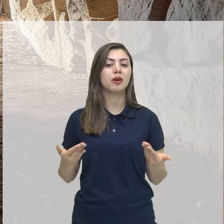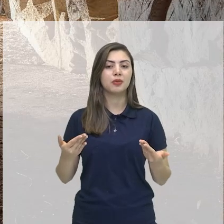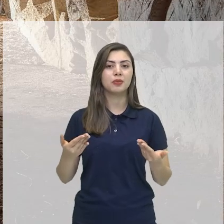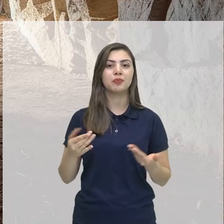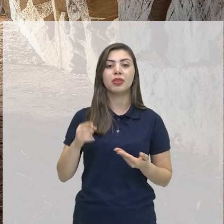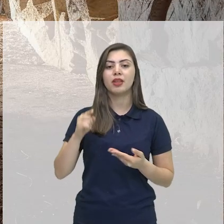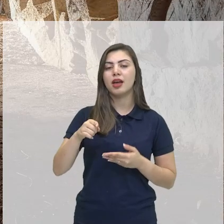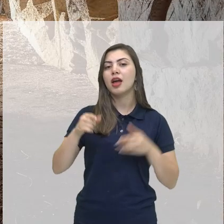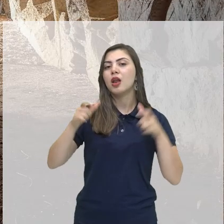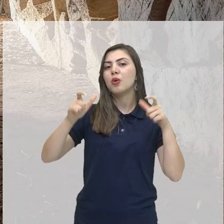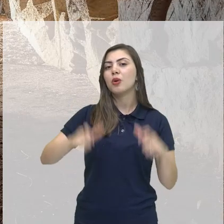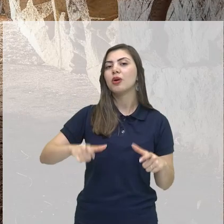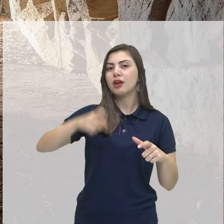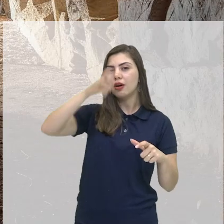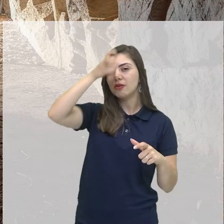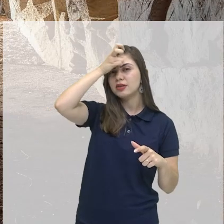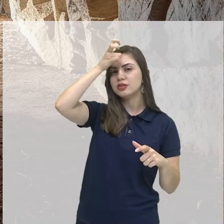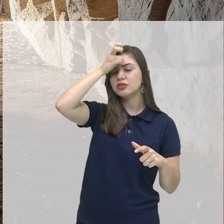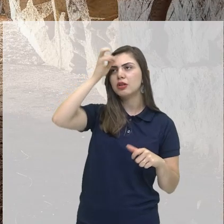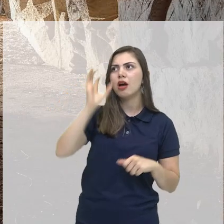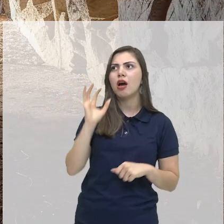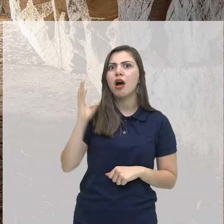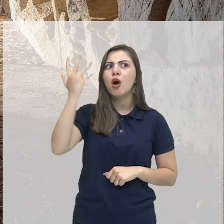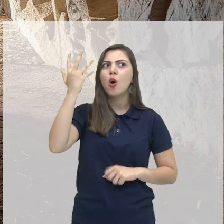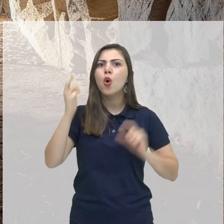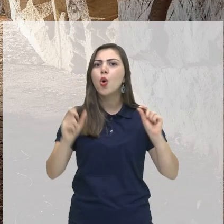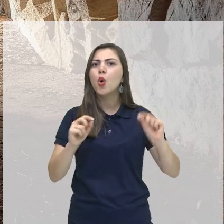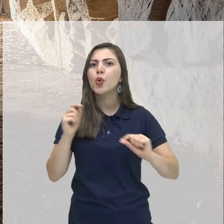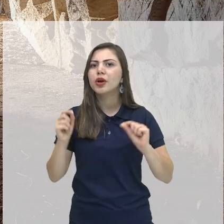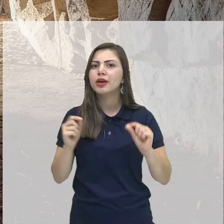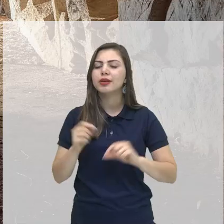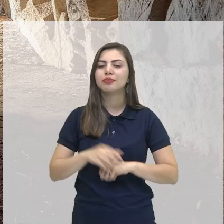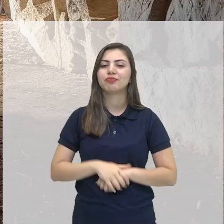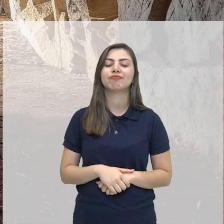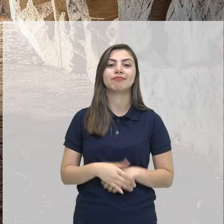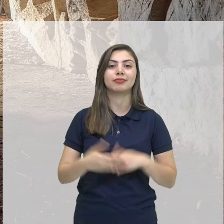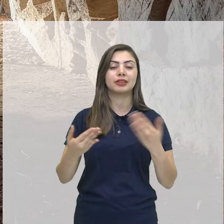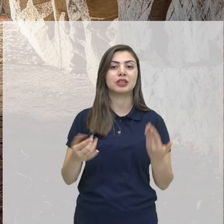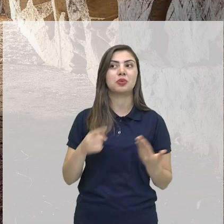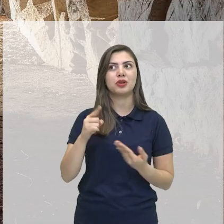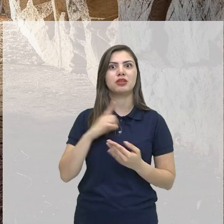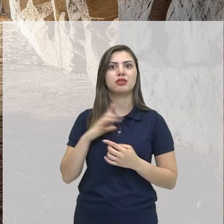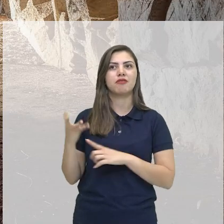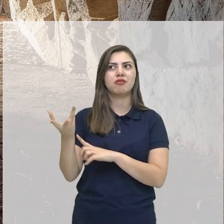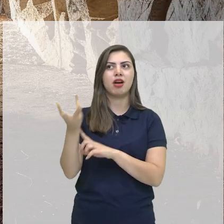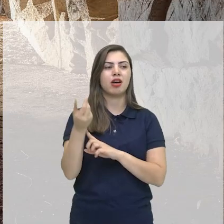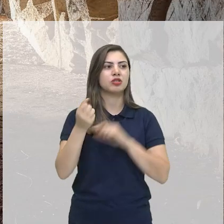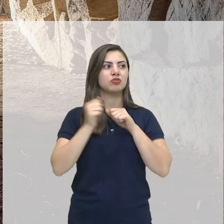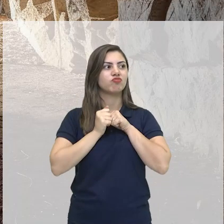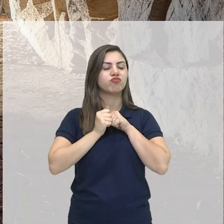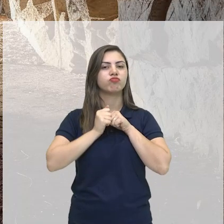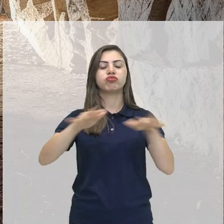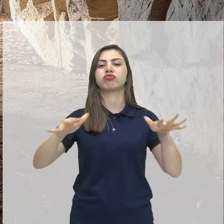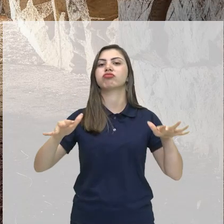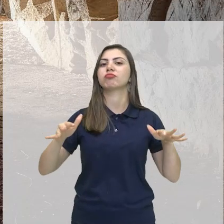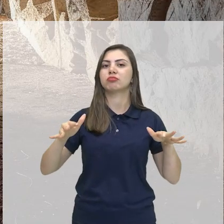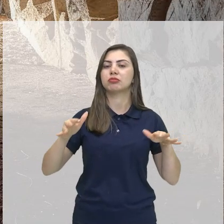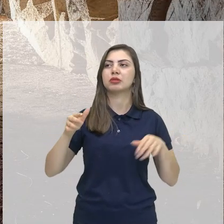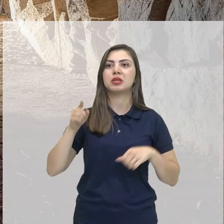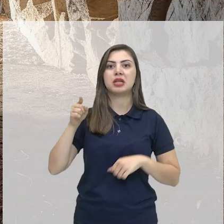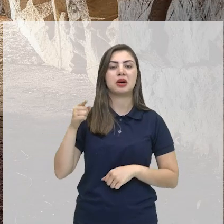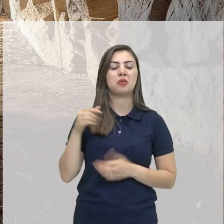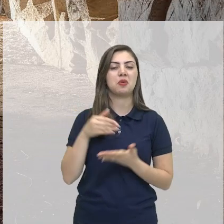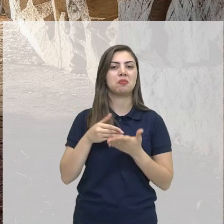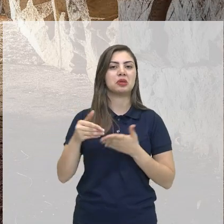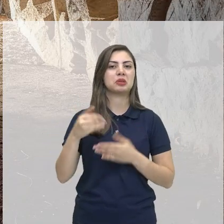momento, digamos assim, momento do início da história da humanidade, e a gente já conseguiu, hoje que a gente já tem como referência de um fazer artístico, a